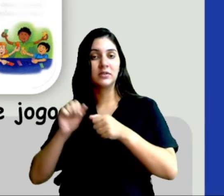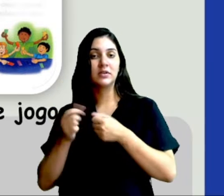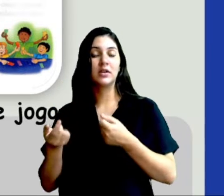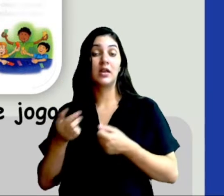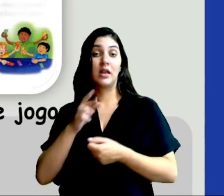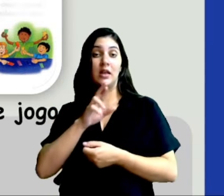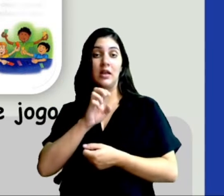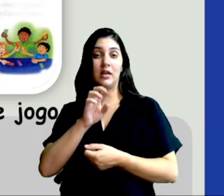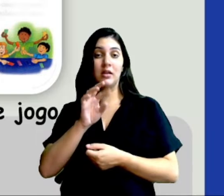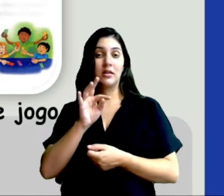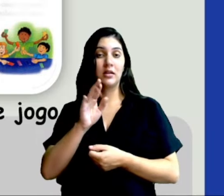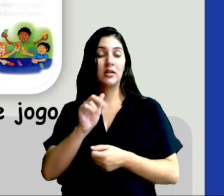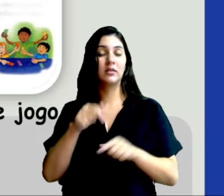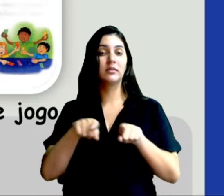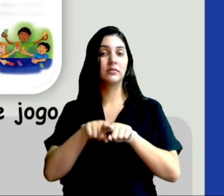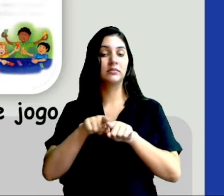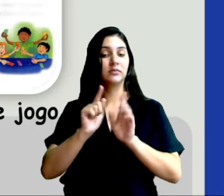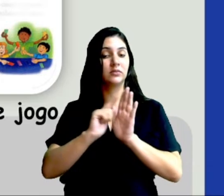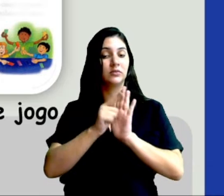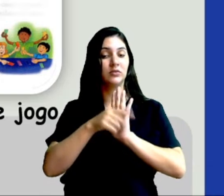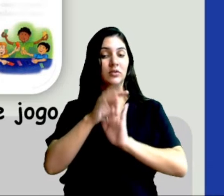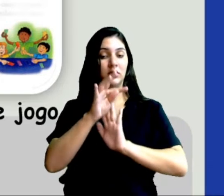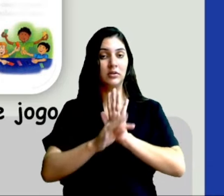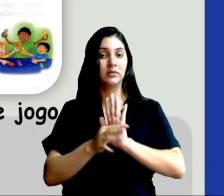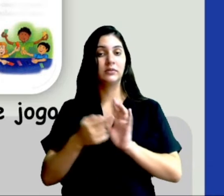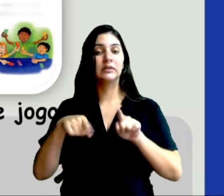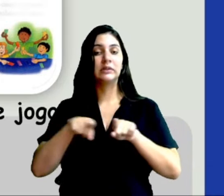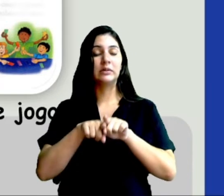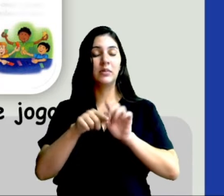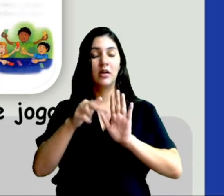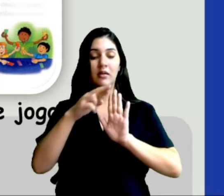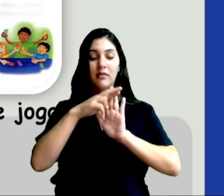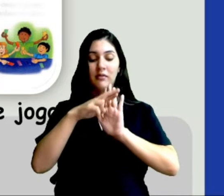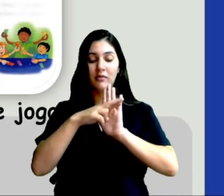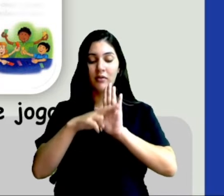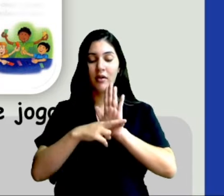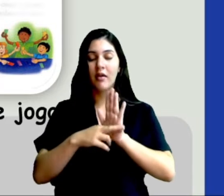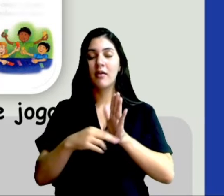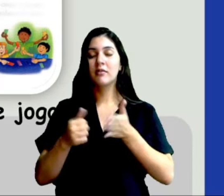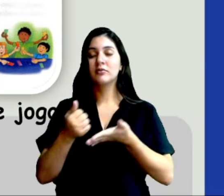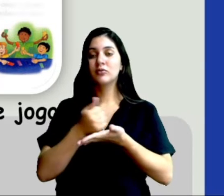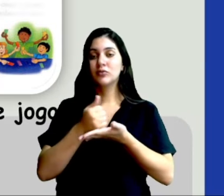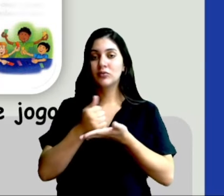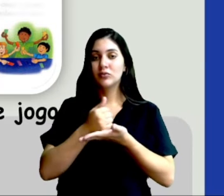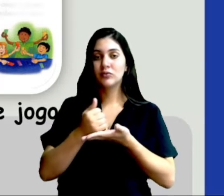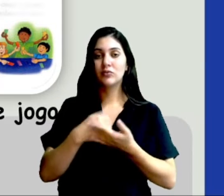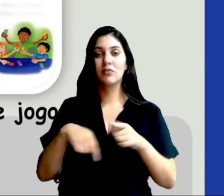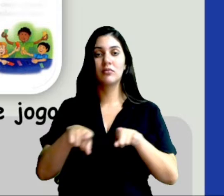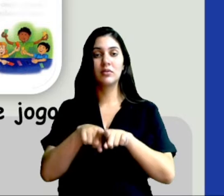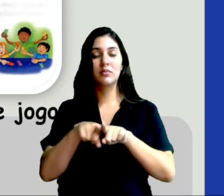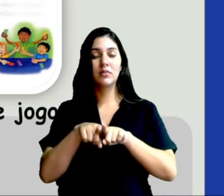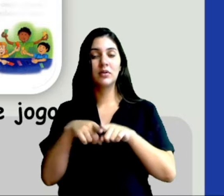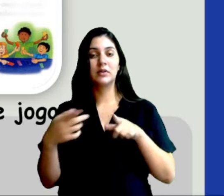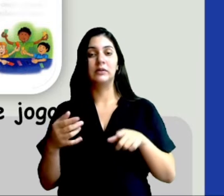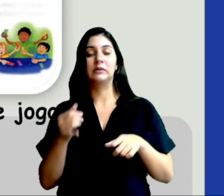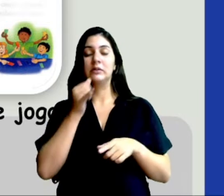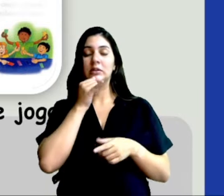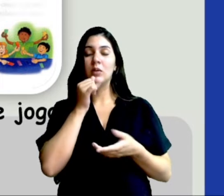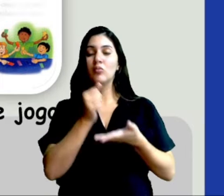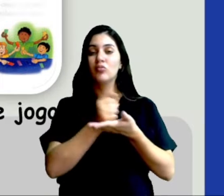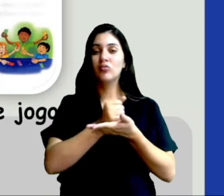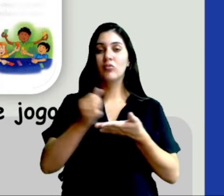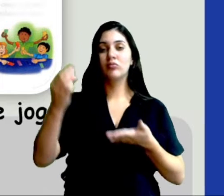gênero textual. As regras de um jogo também, ó. Por exemplo, aqui o jogo da